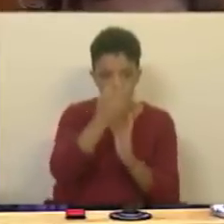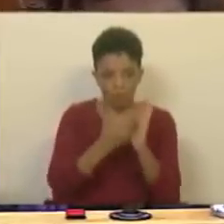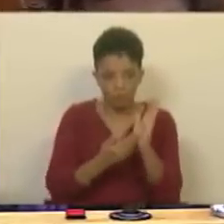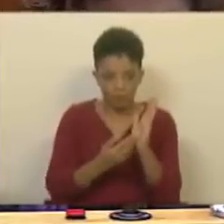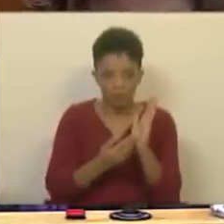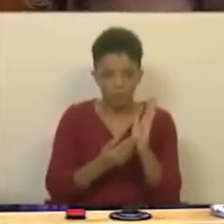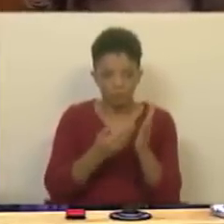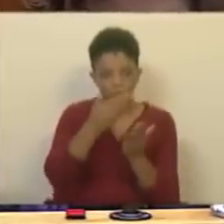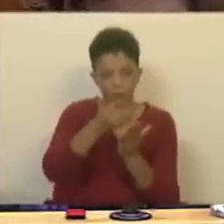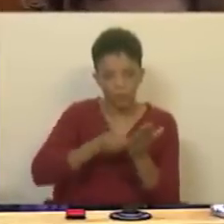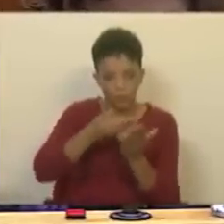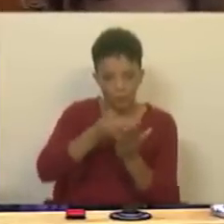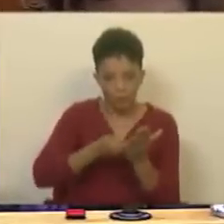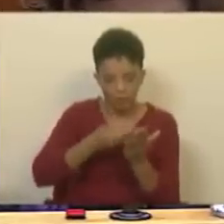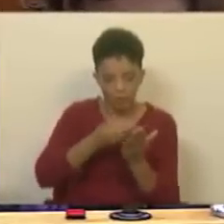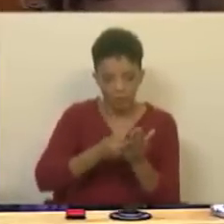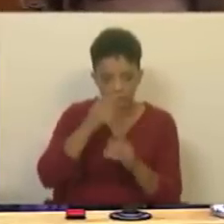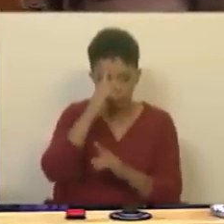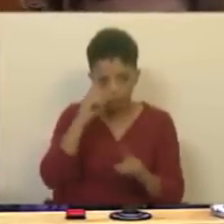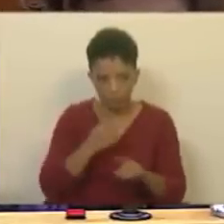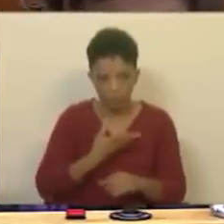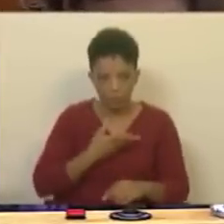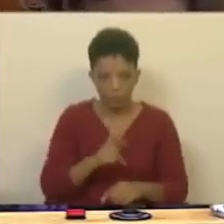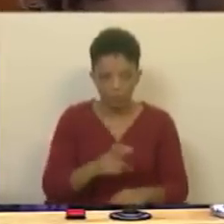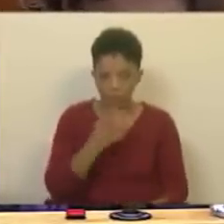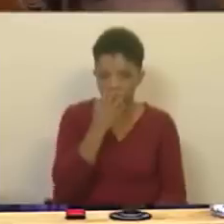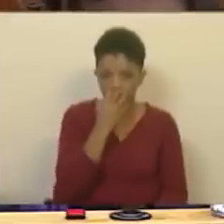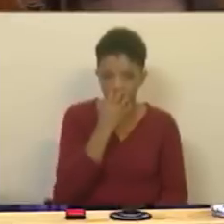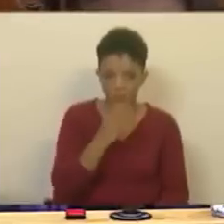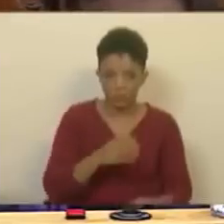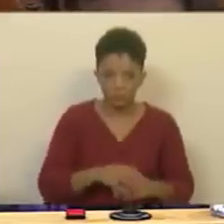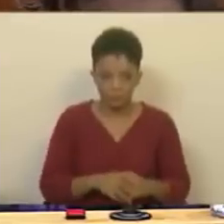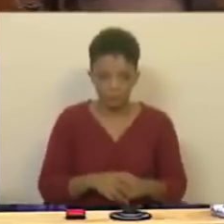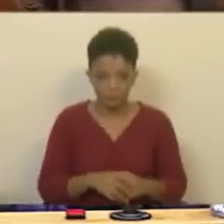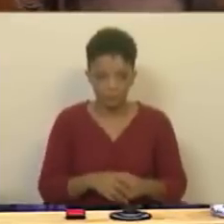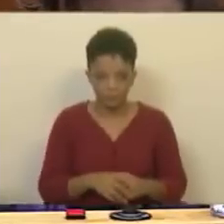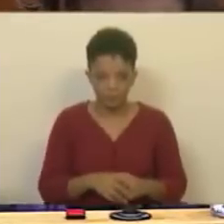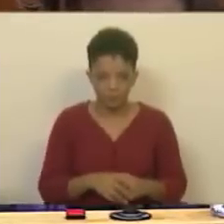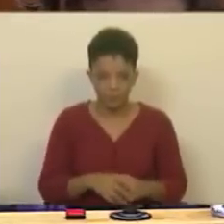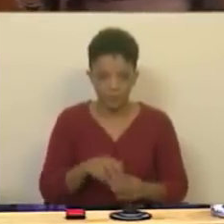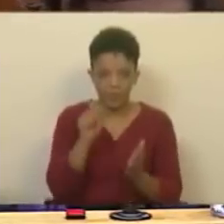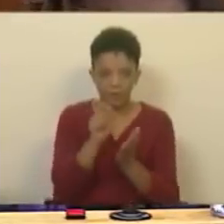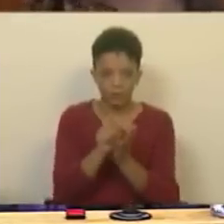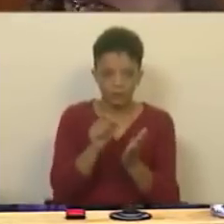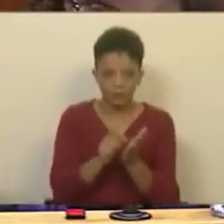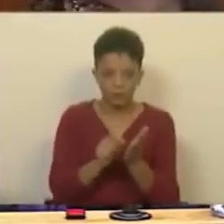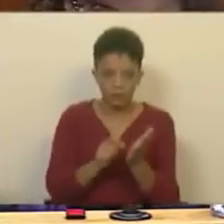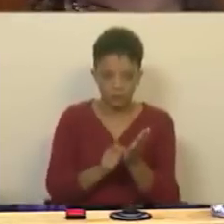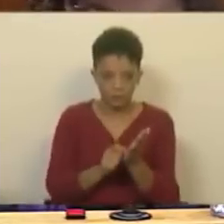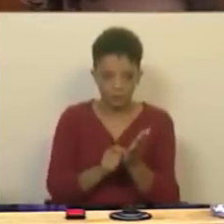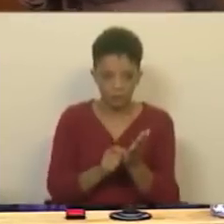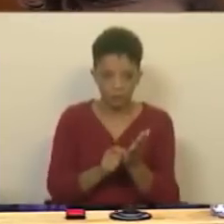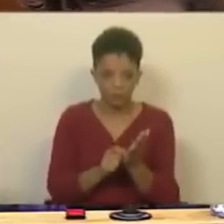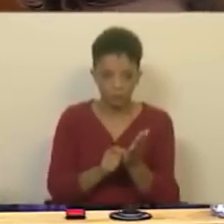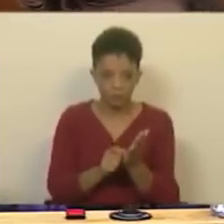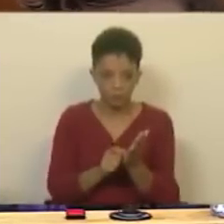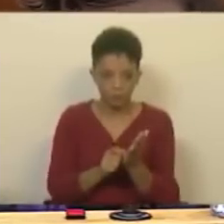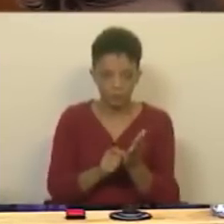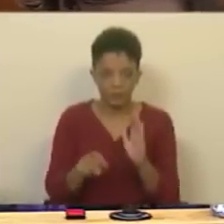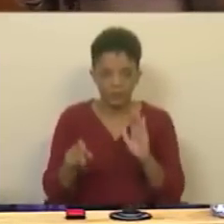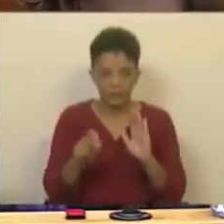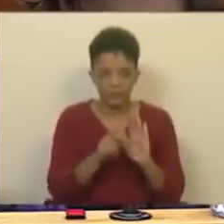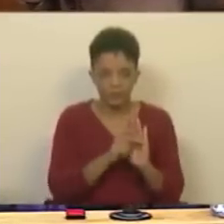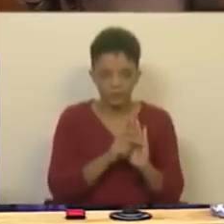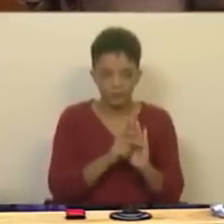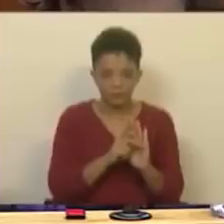comentada pelo Professor Doutor Marcelo Rebelo de Souza na anotação precisamente que faz ao